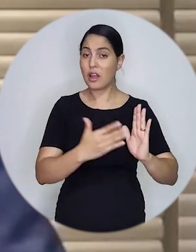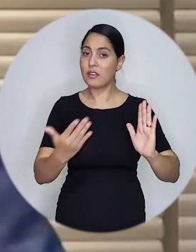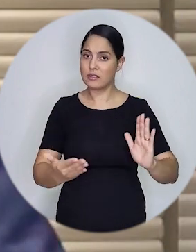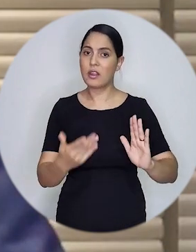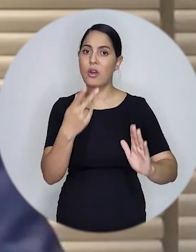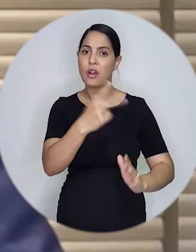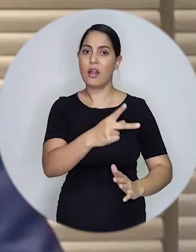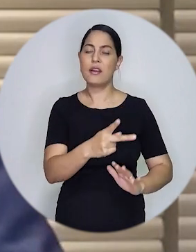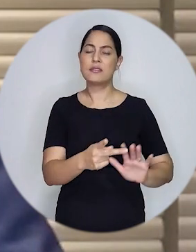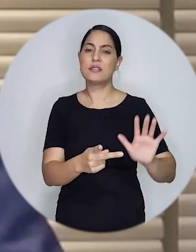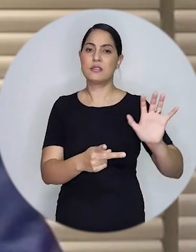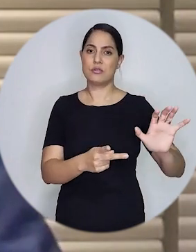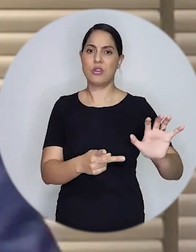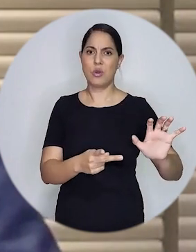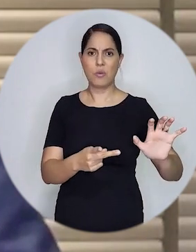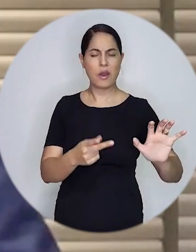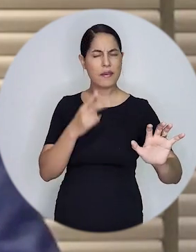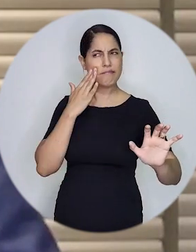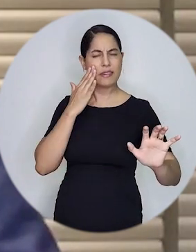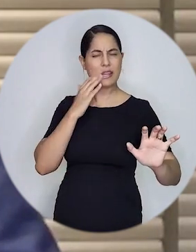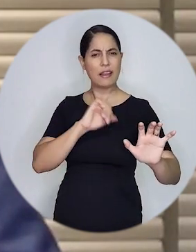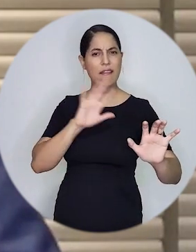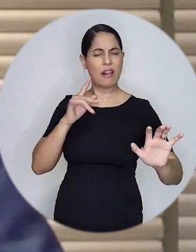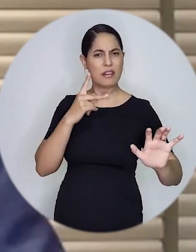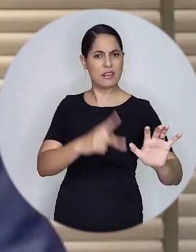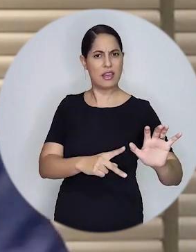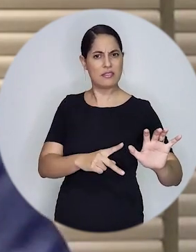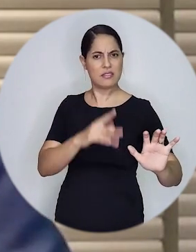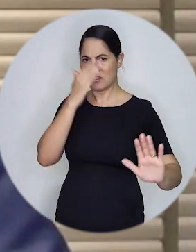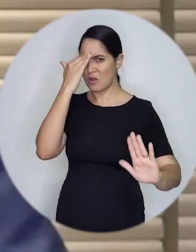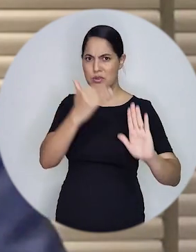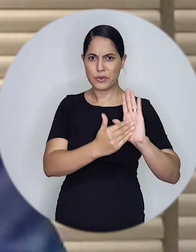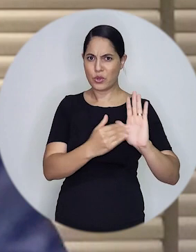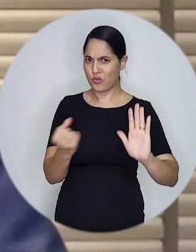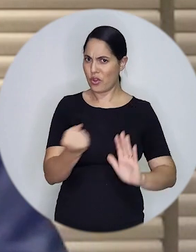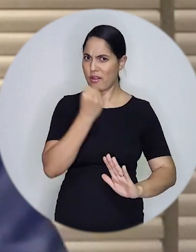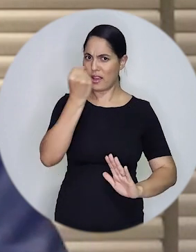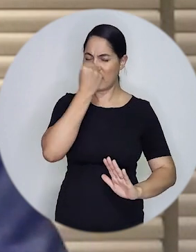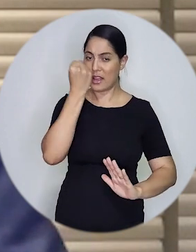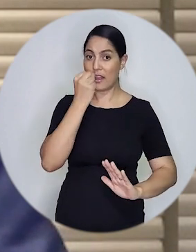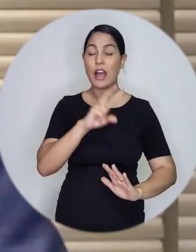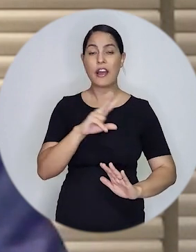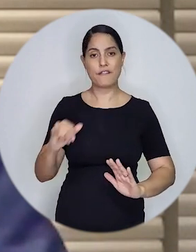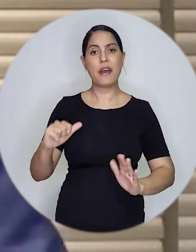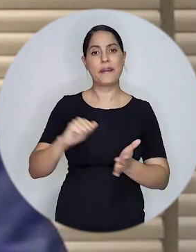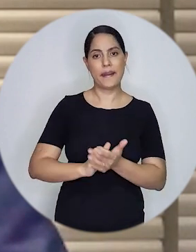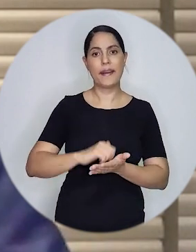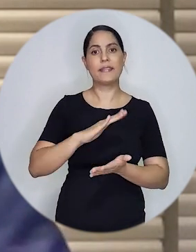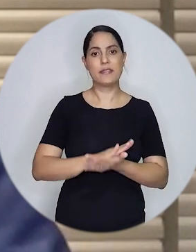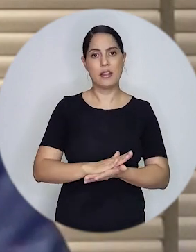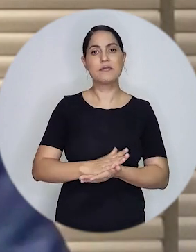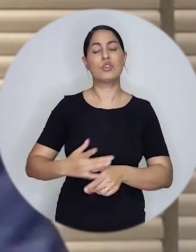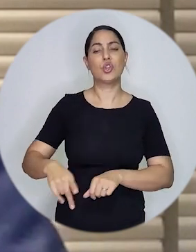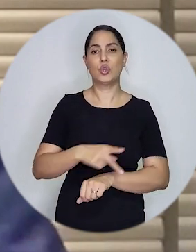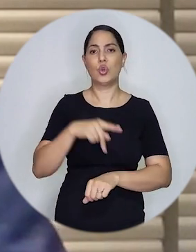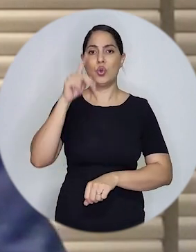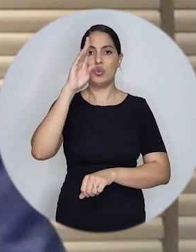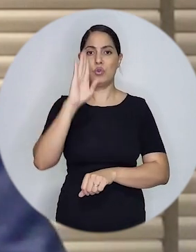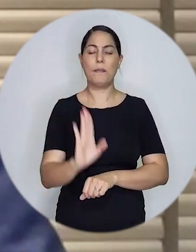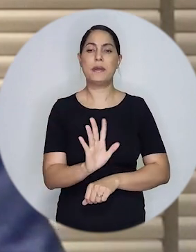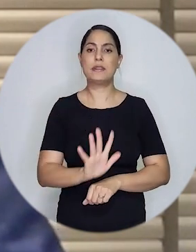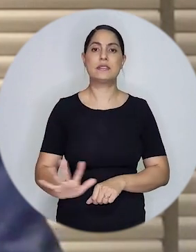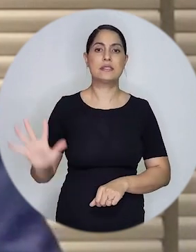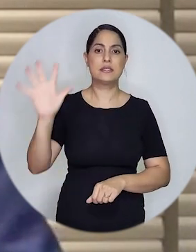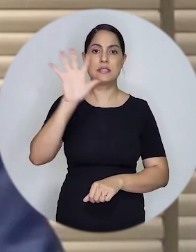que sempre que houver violação e a seccional entender que é uma violação grave, esse violador de prerrogativas ficar no cadastro e, acima de